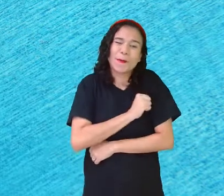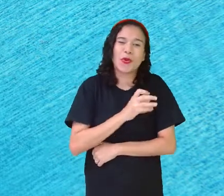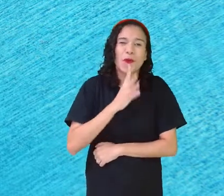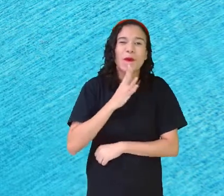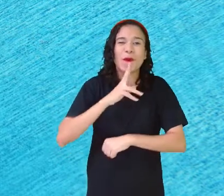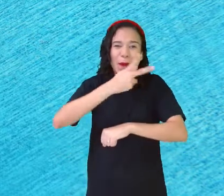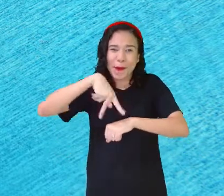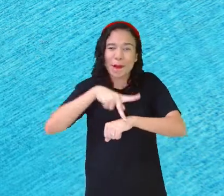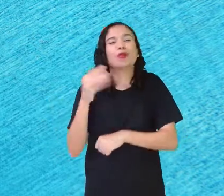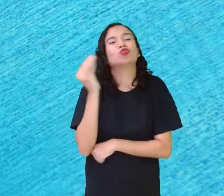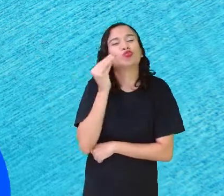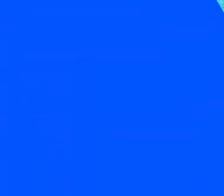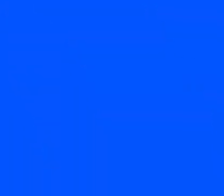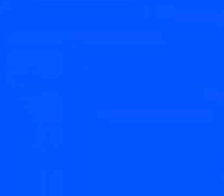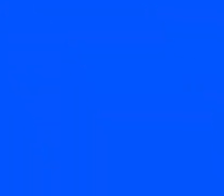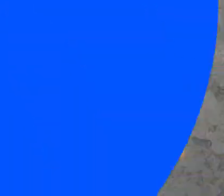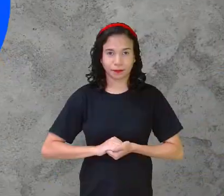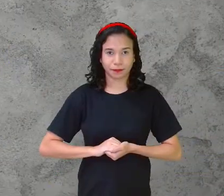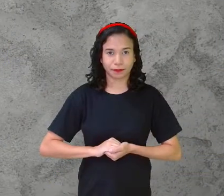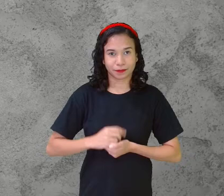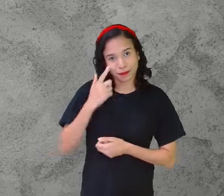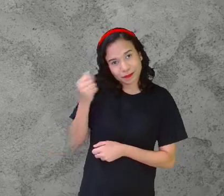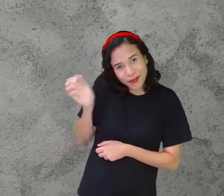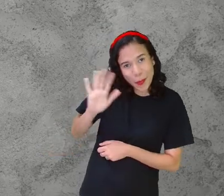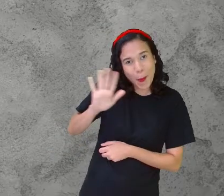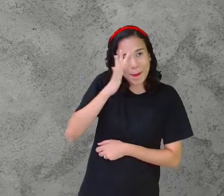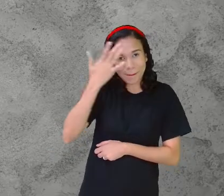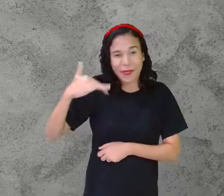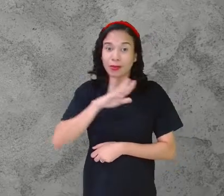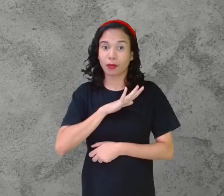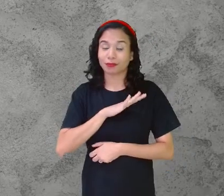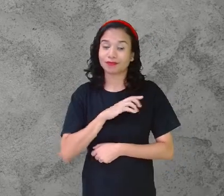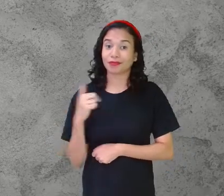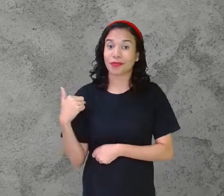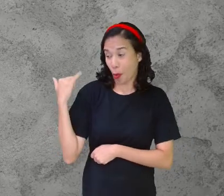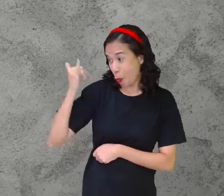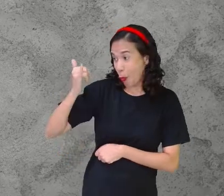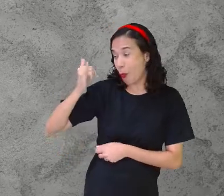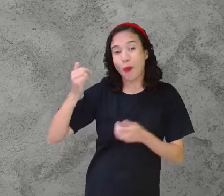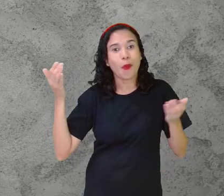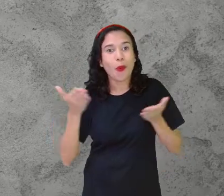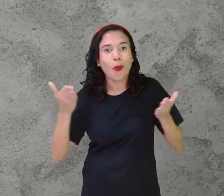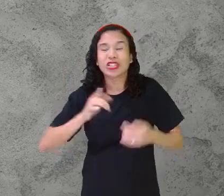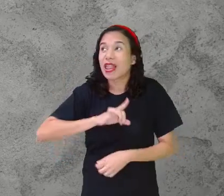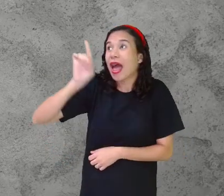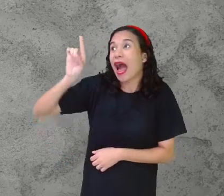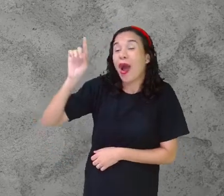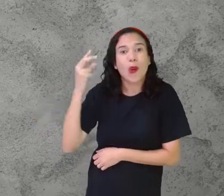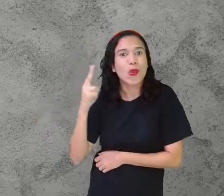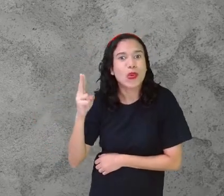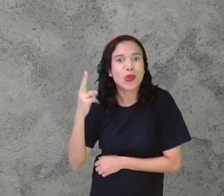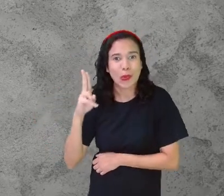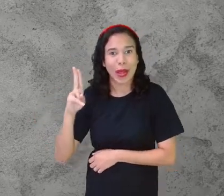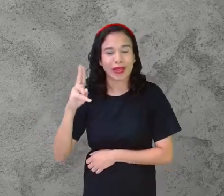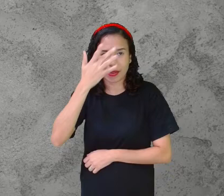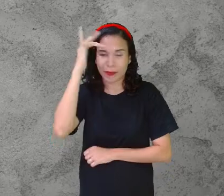país. Um beijo e até a próxima. Olá, turminha! O nosso conto de hoje, ele veio lá do Uruguai e